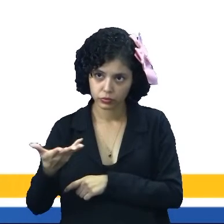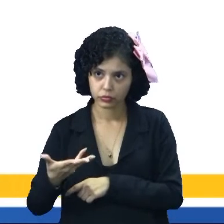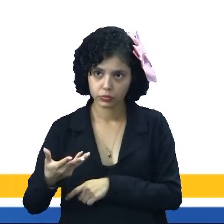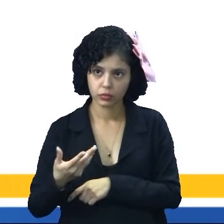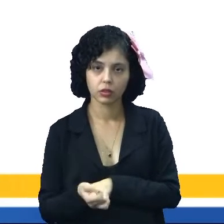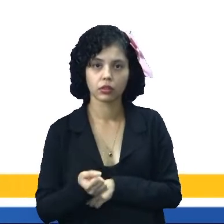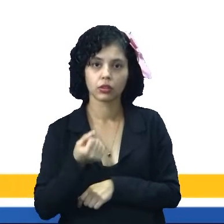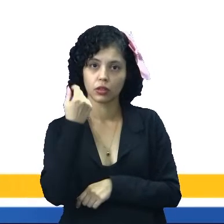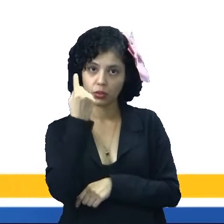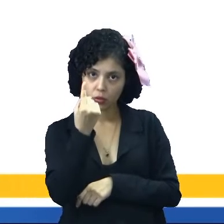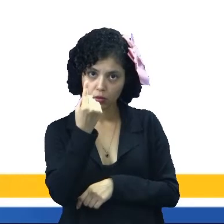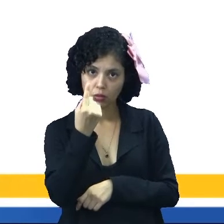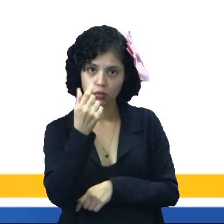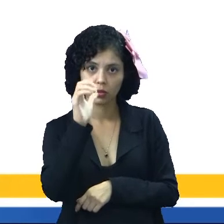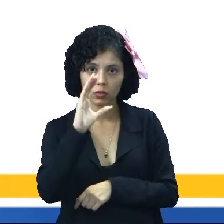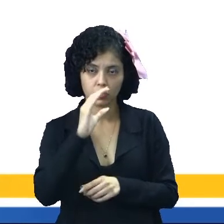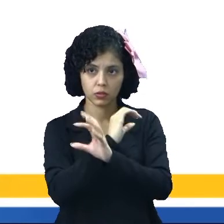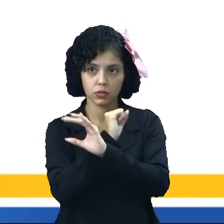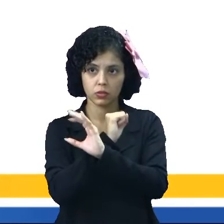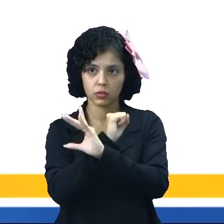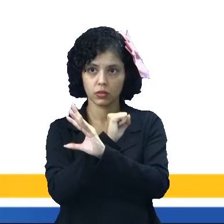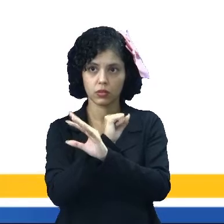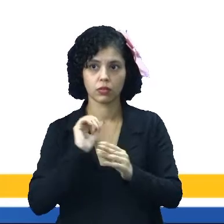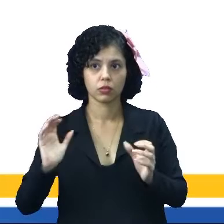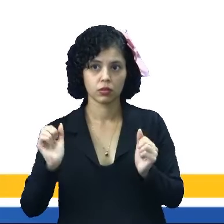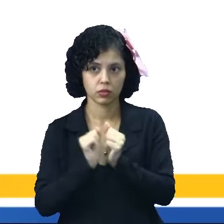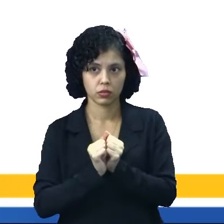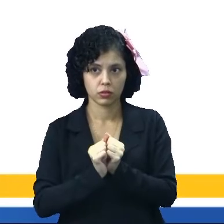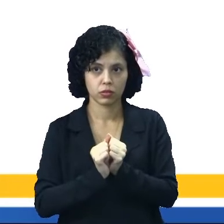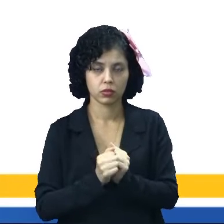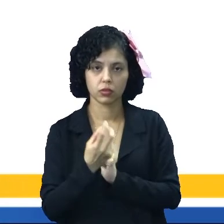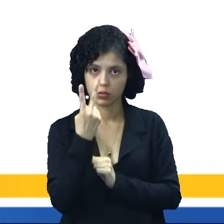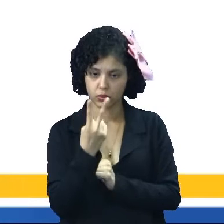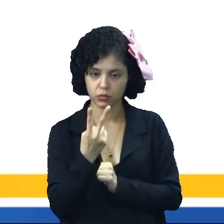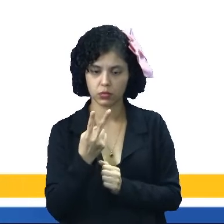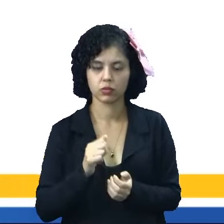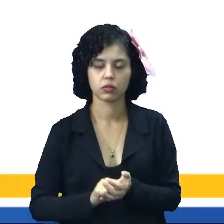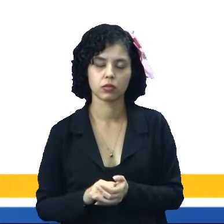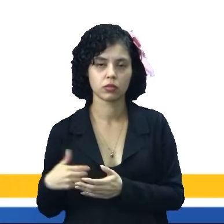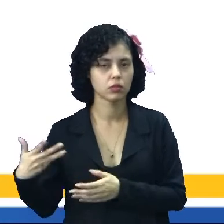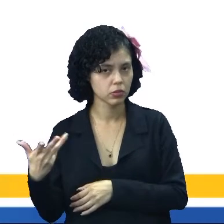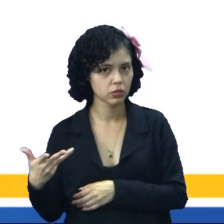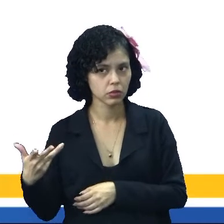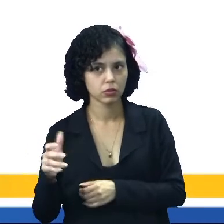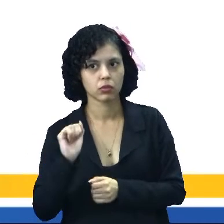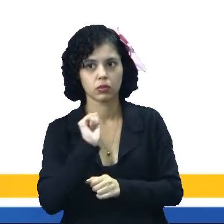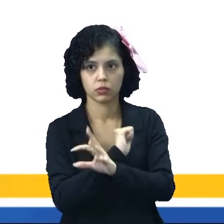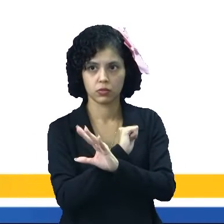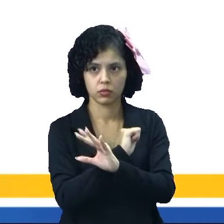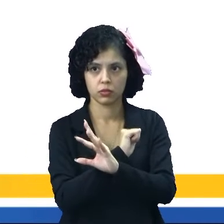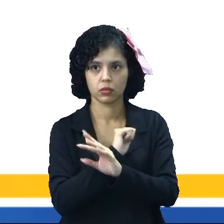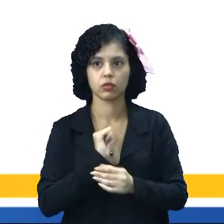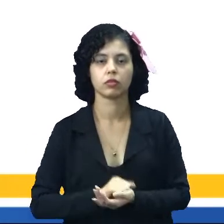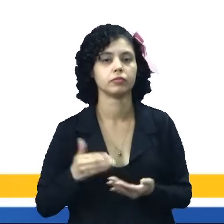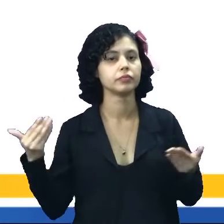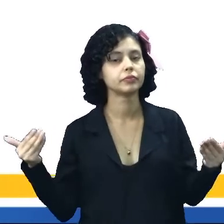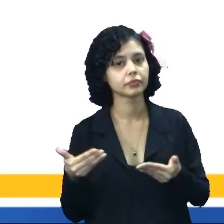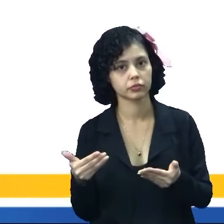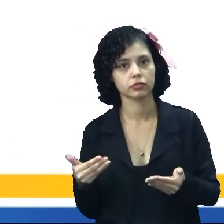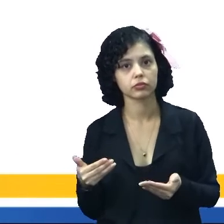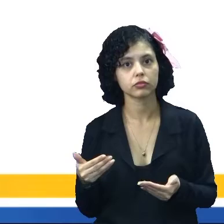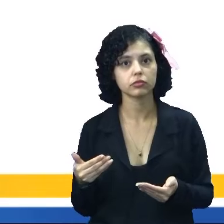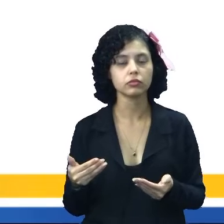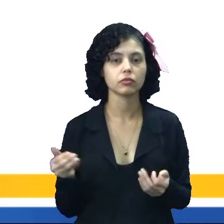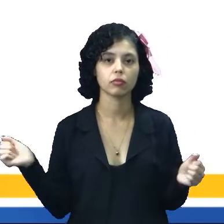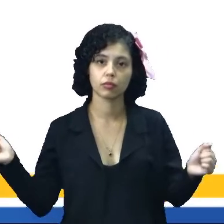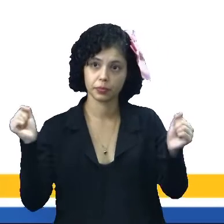e um ânion de um ácido, tá? Então vai ser a junção basicamente de uma base com um ácido. A diferença é que agora a